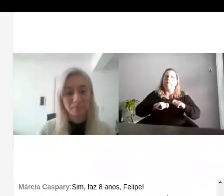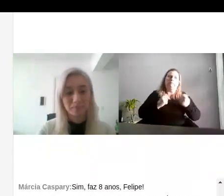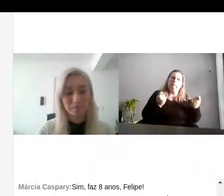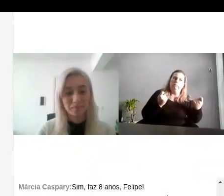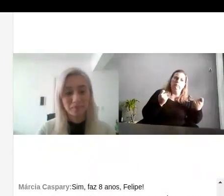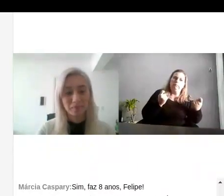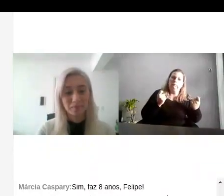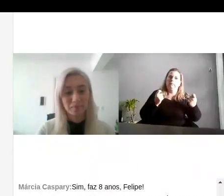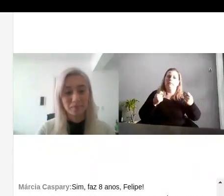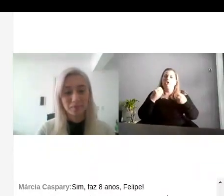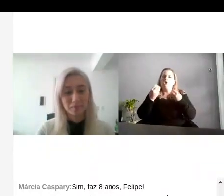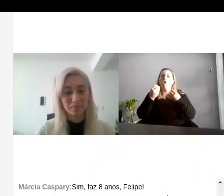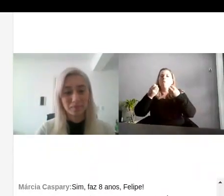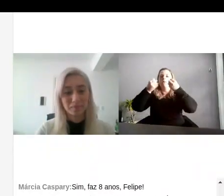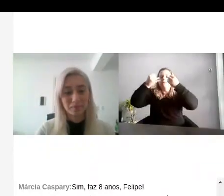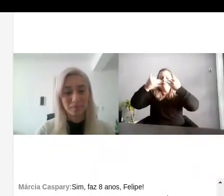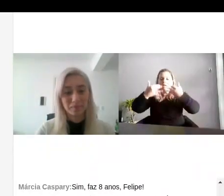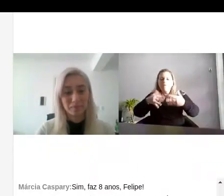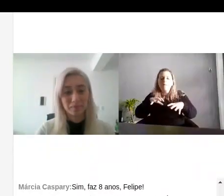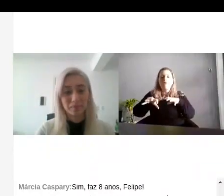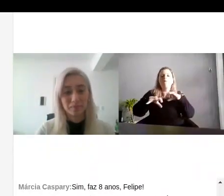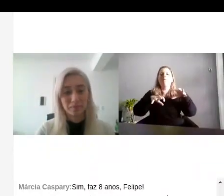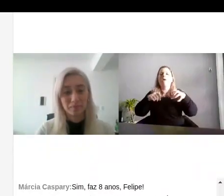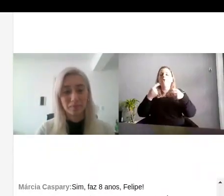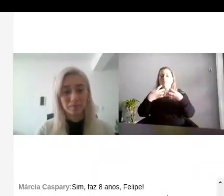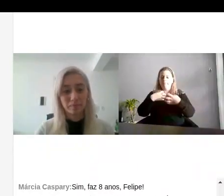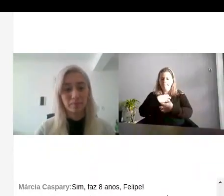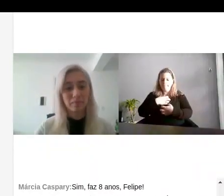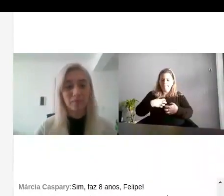um movimento ou uma sensação agregada a ele.